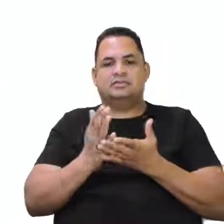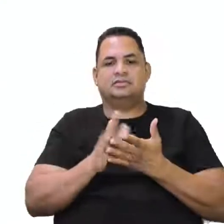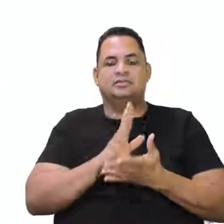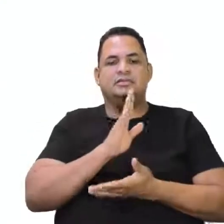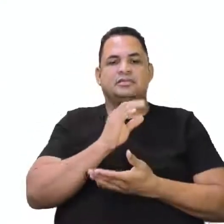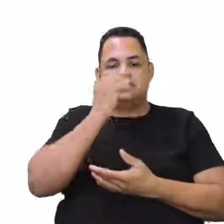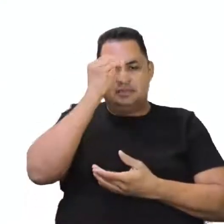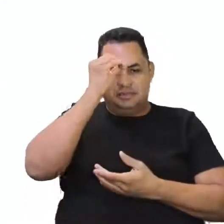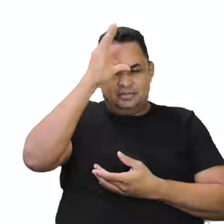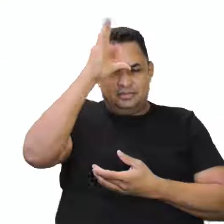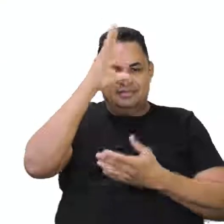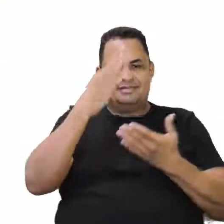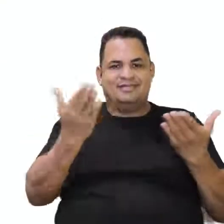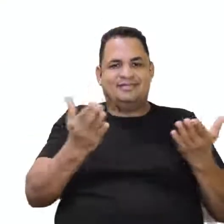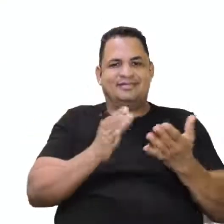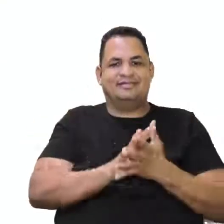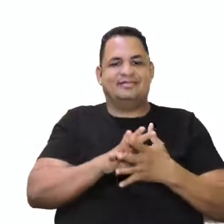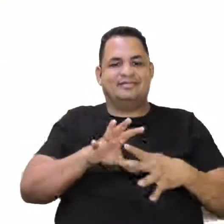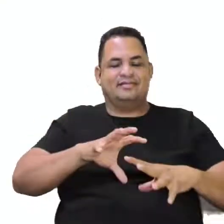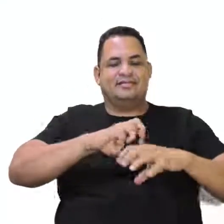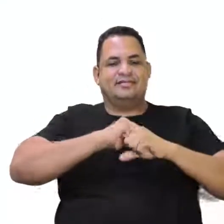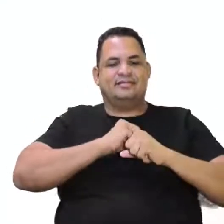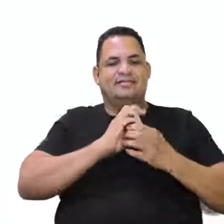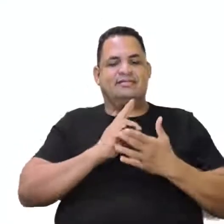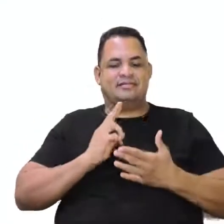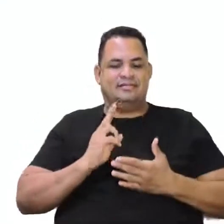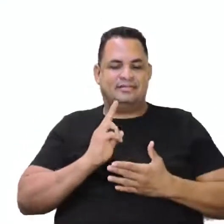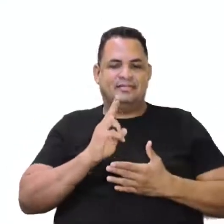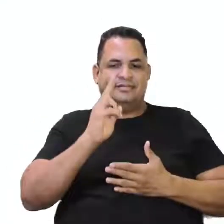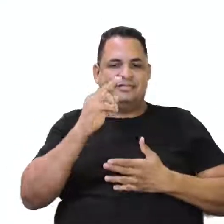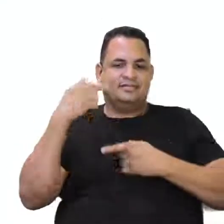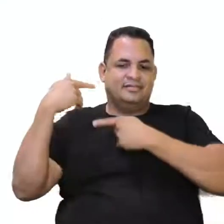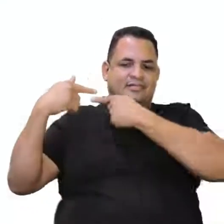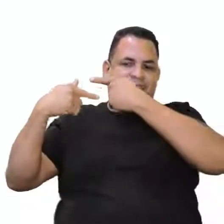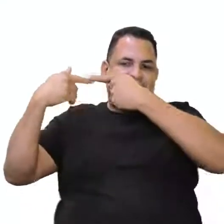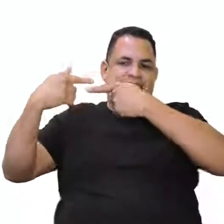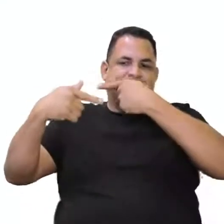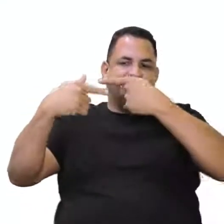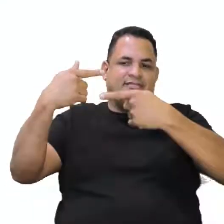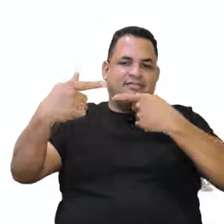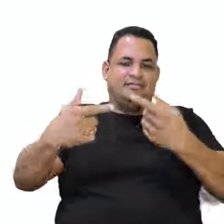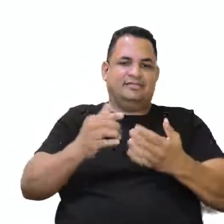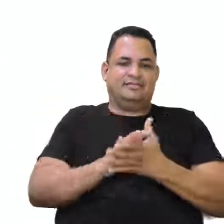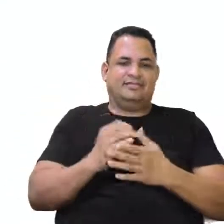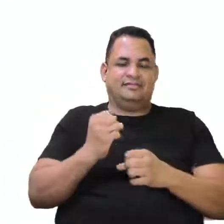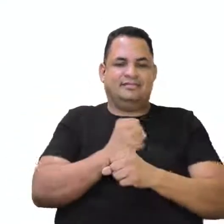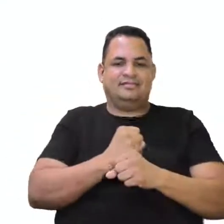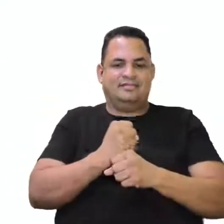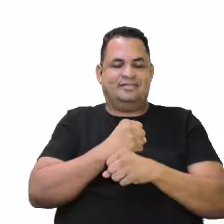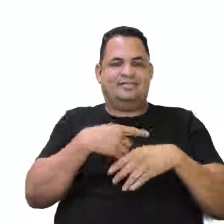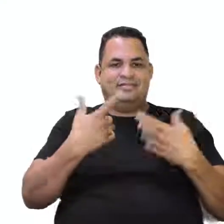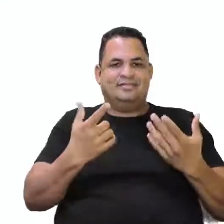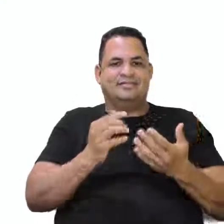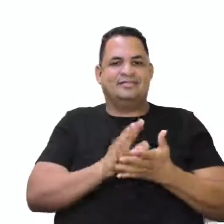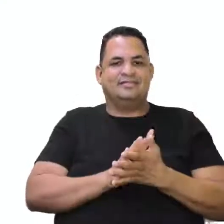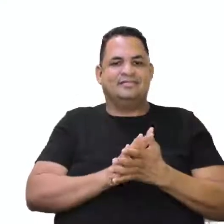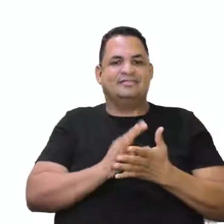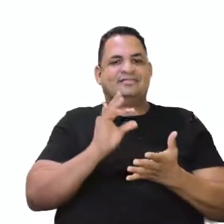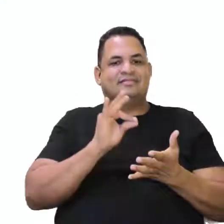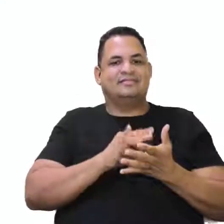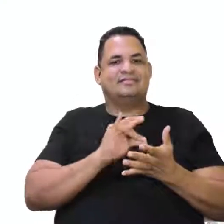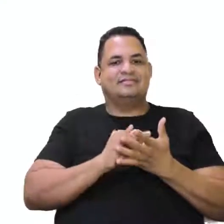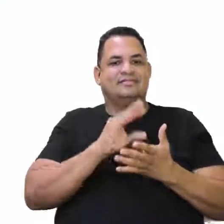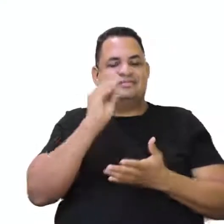desse conhecimento adquirido ao longo dos anos, fica de fato